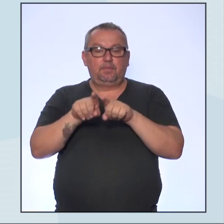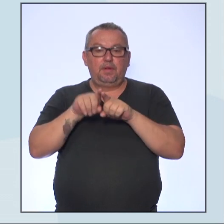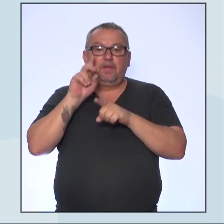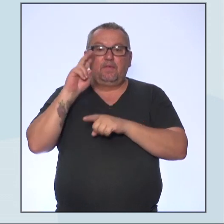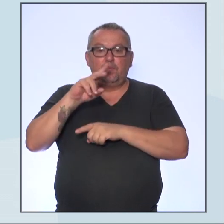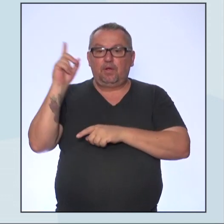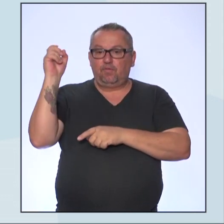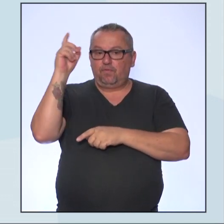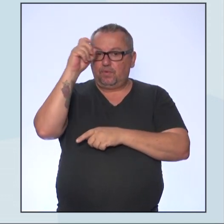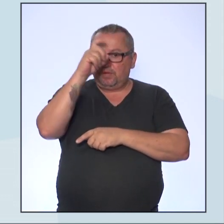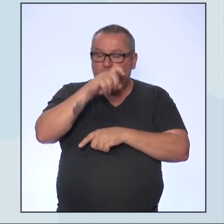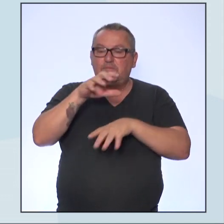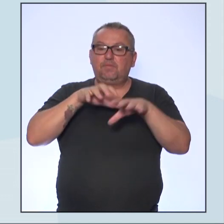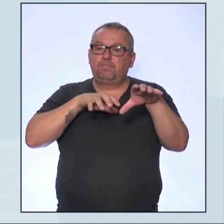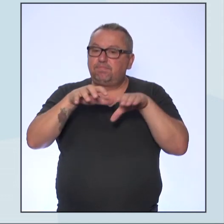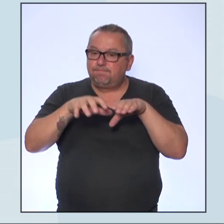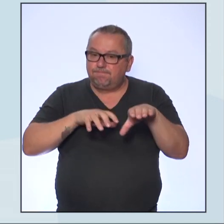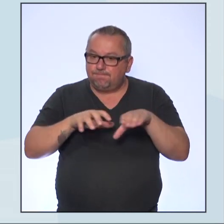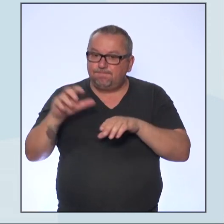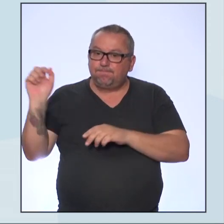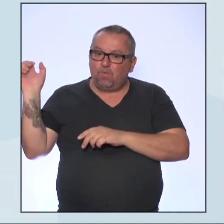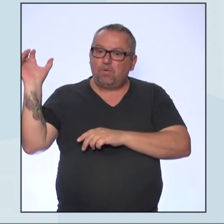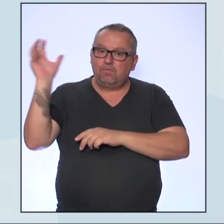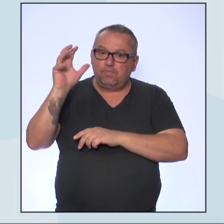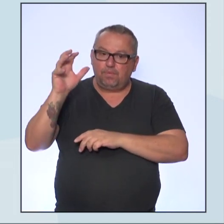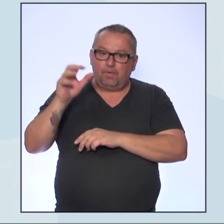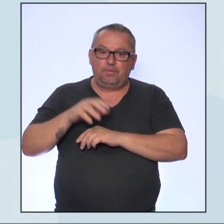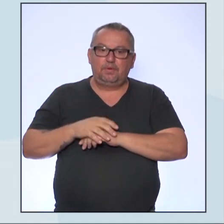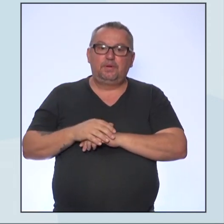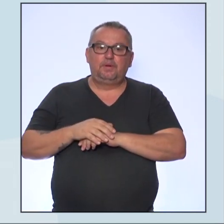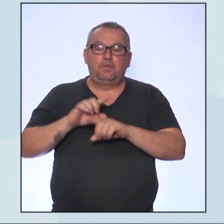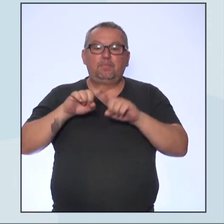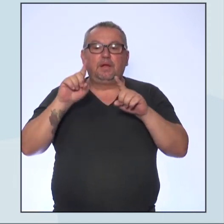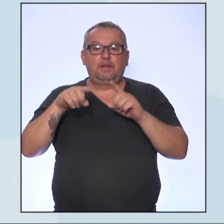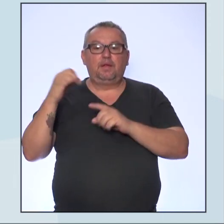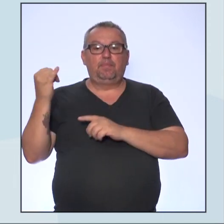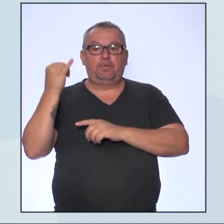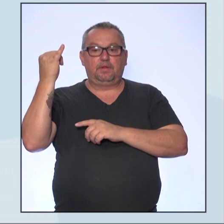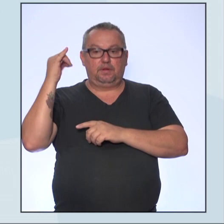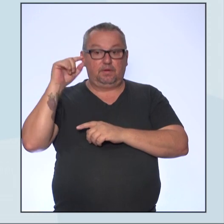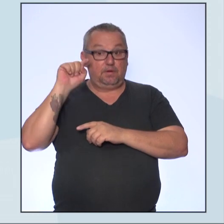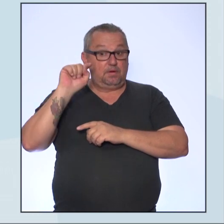Analisamos as nossas dificuldades em realizar esses movimentos, mas é importante que vocês,